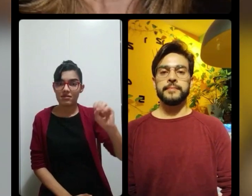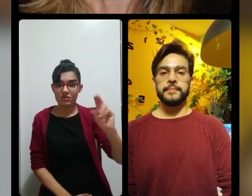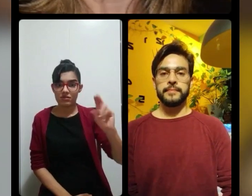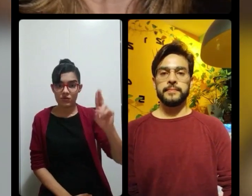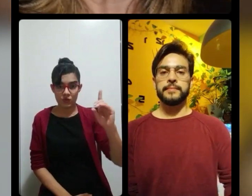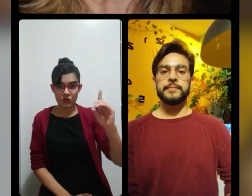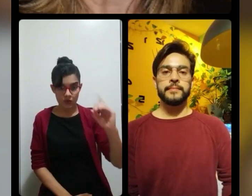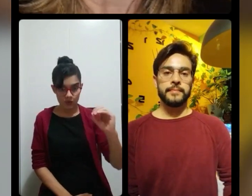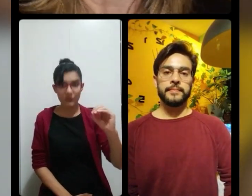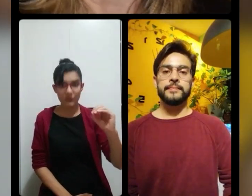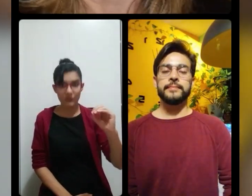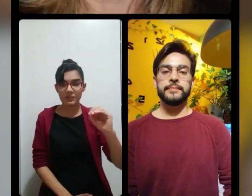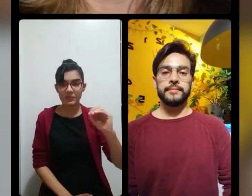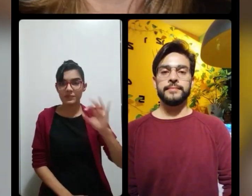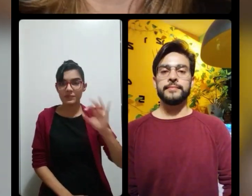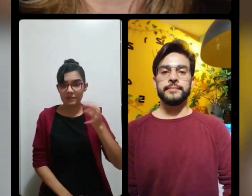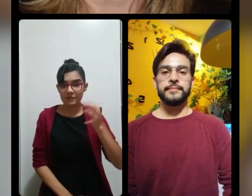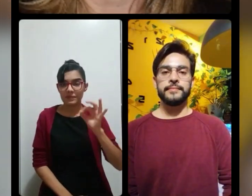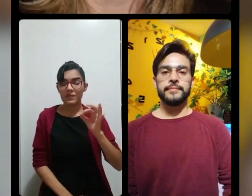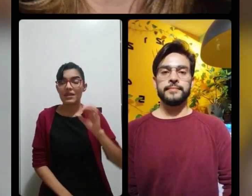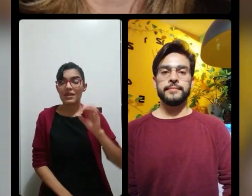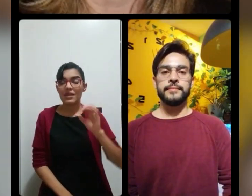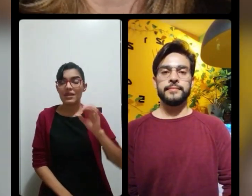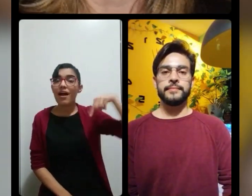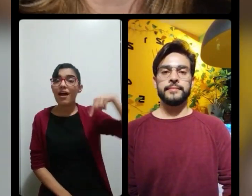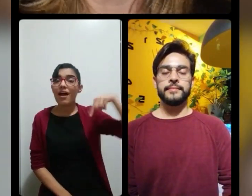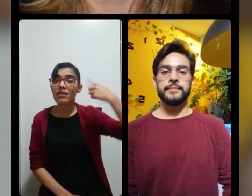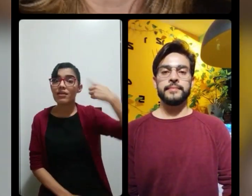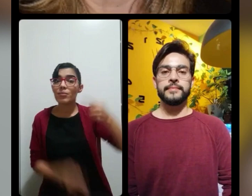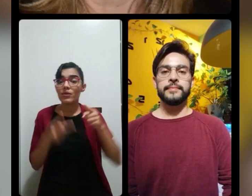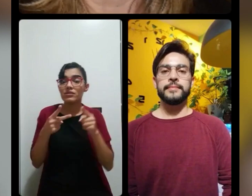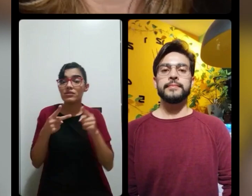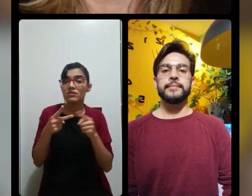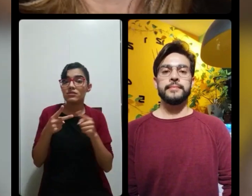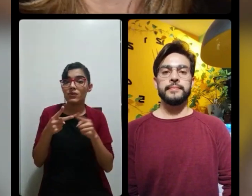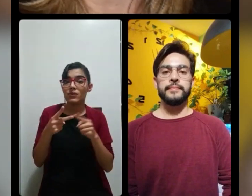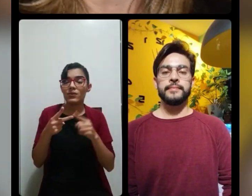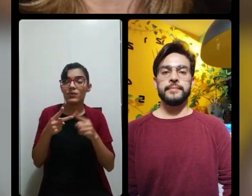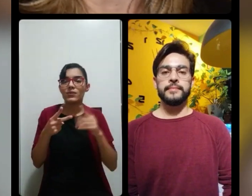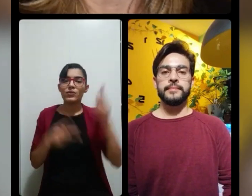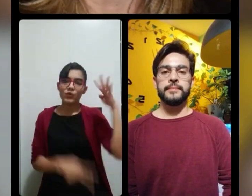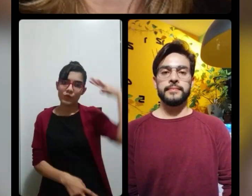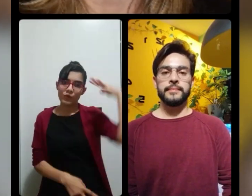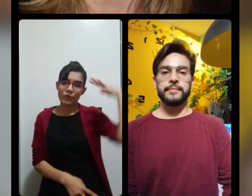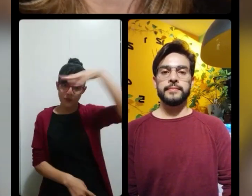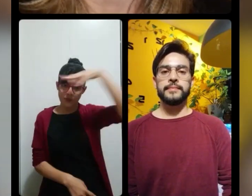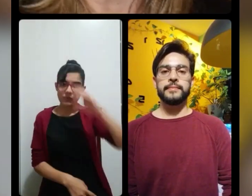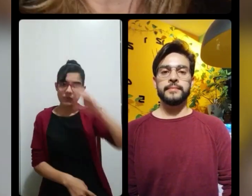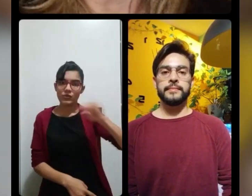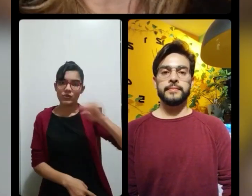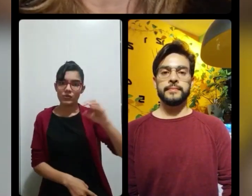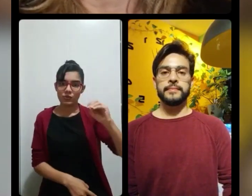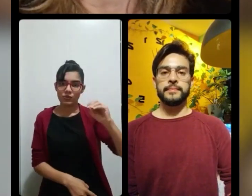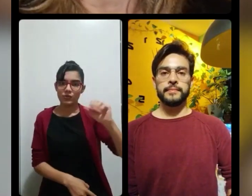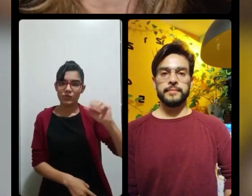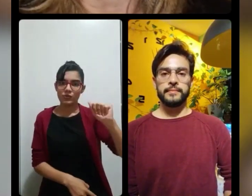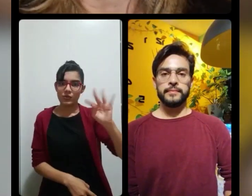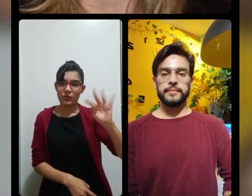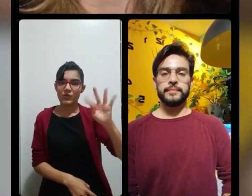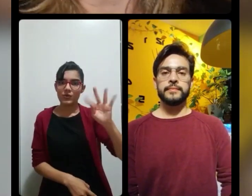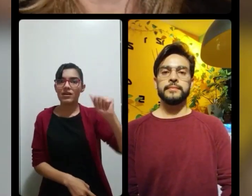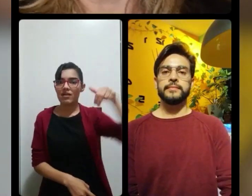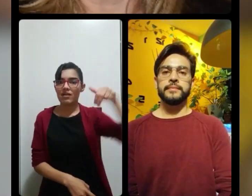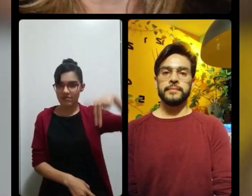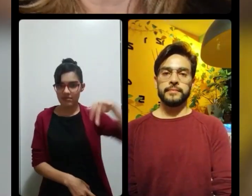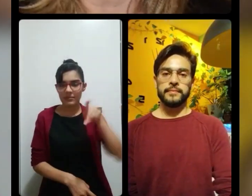Joatan pode começar a fazer as considerações dele, falar sobre literatura e a comunidade surda aqui no Rio